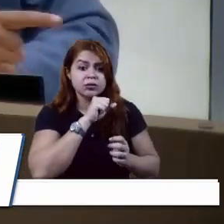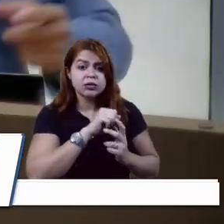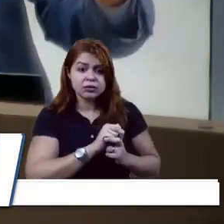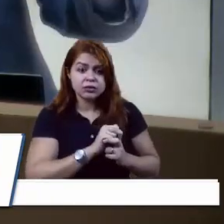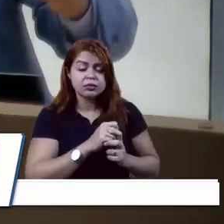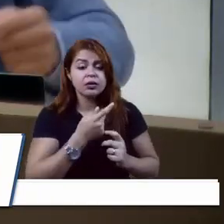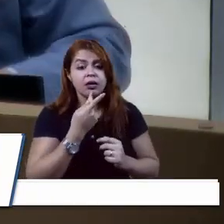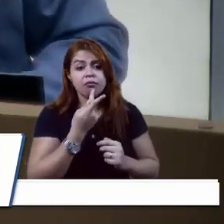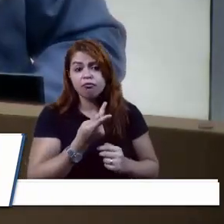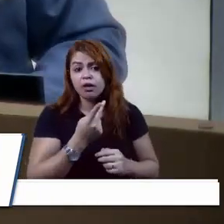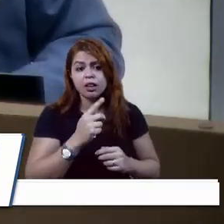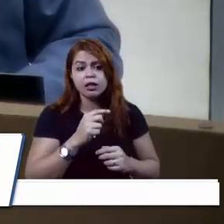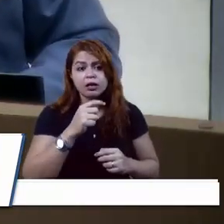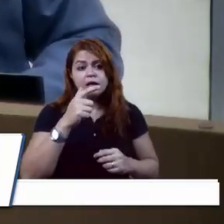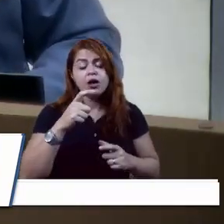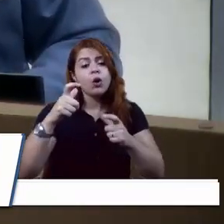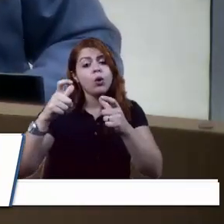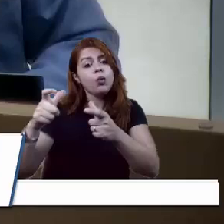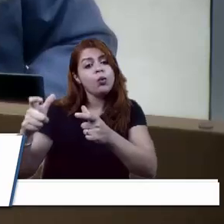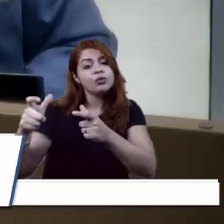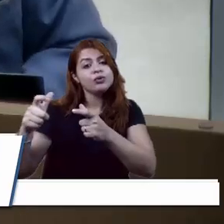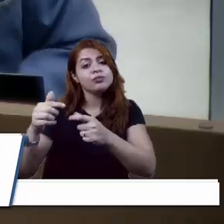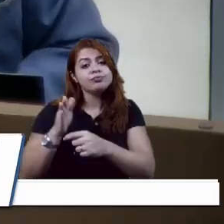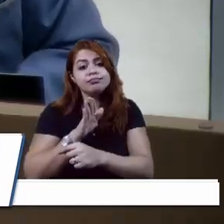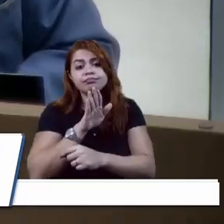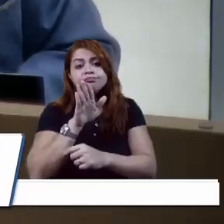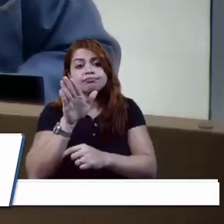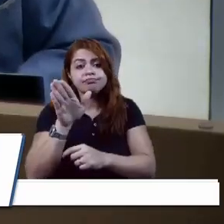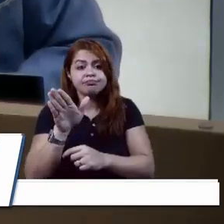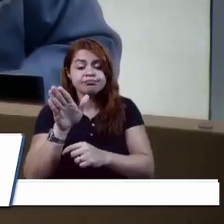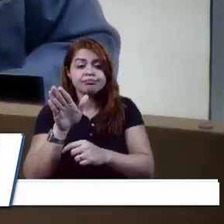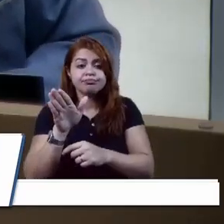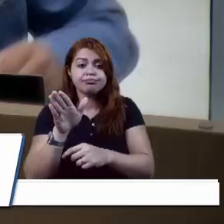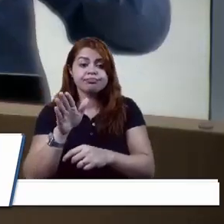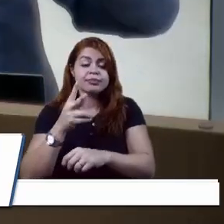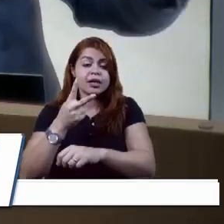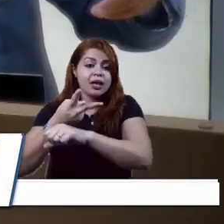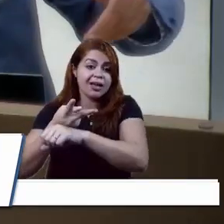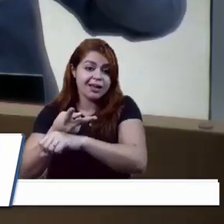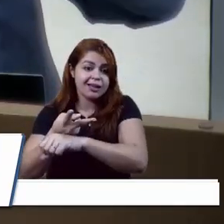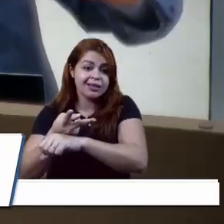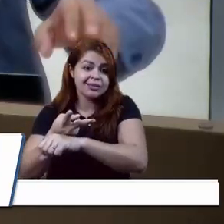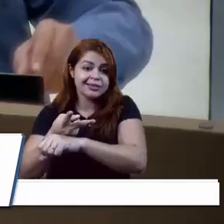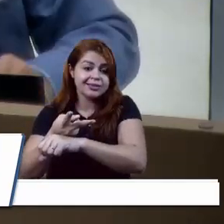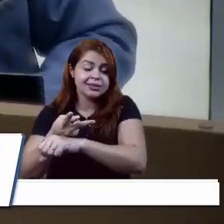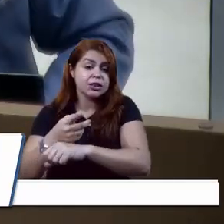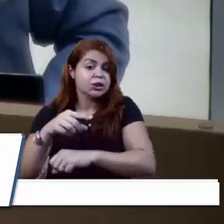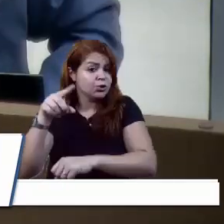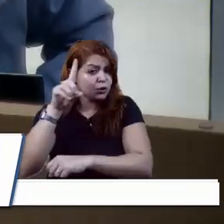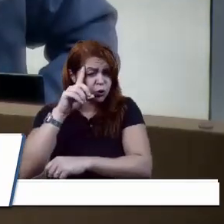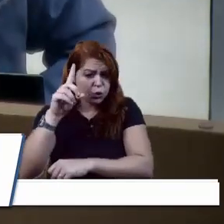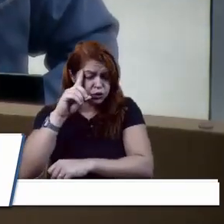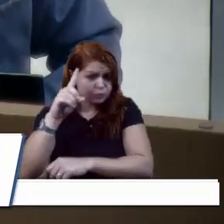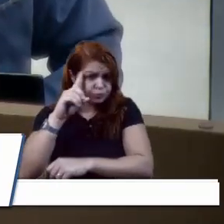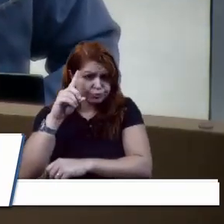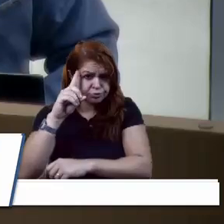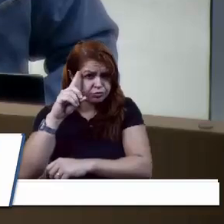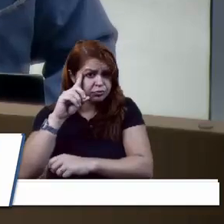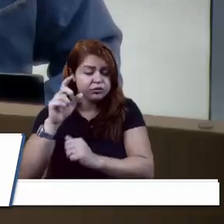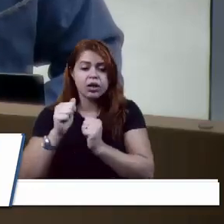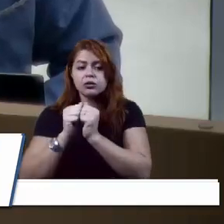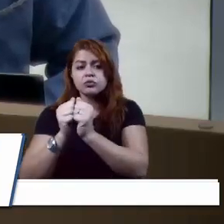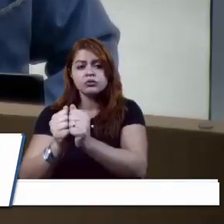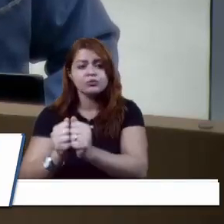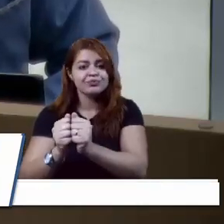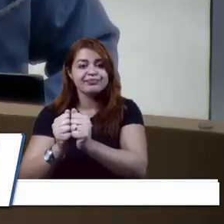E vai trocar o acompanhante todos os dias? É difícil, é muito difícil. Terrível. E outra coisa, o Hospital da Caridade só